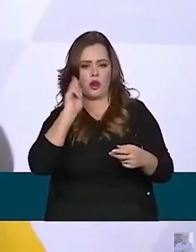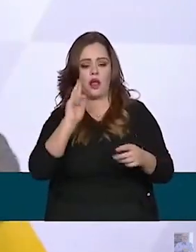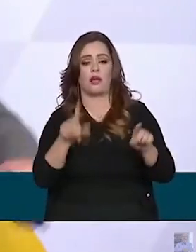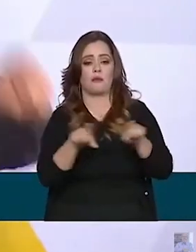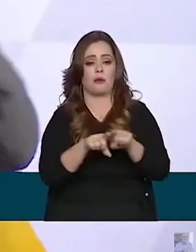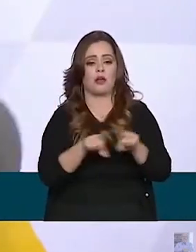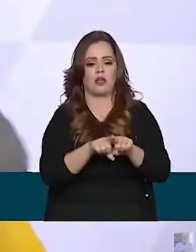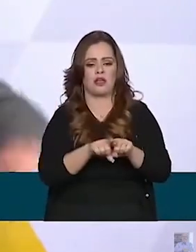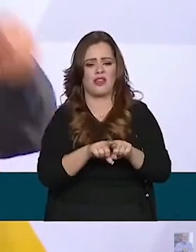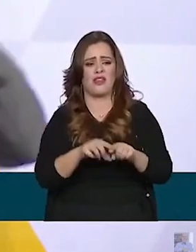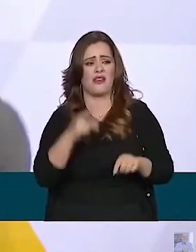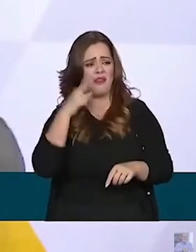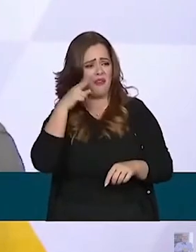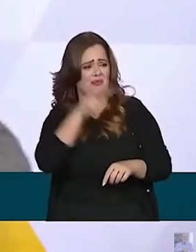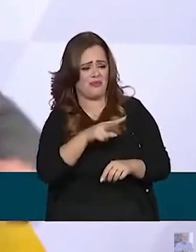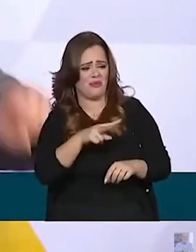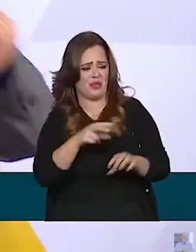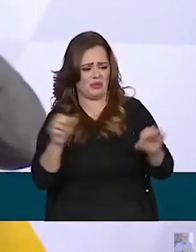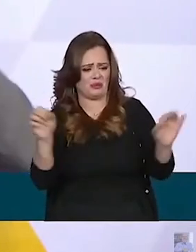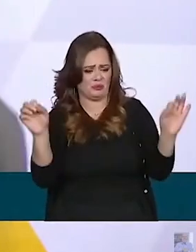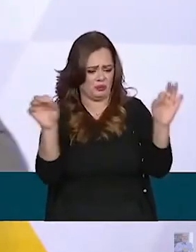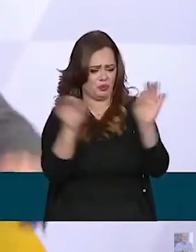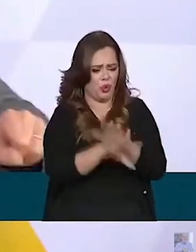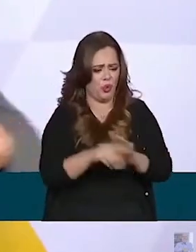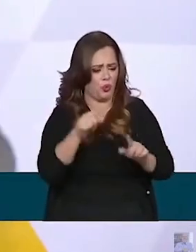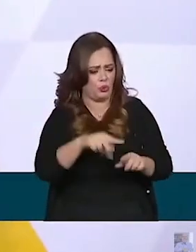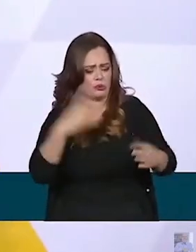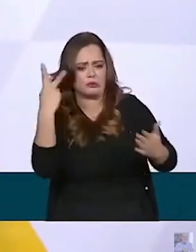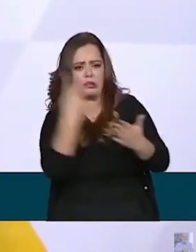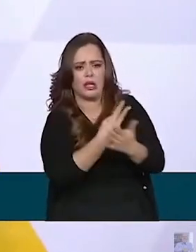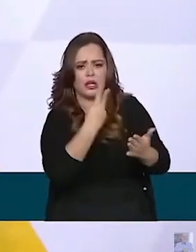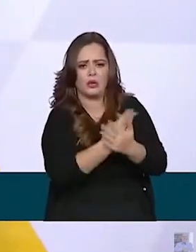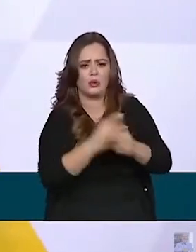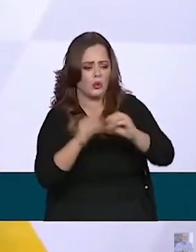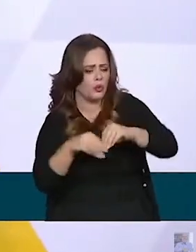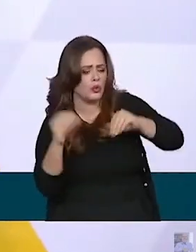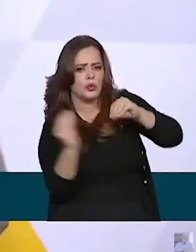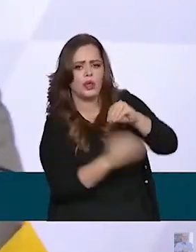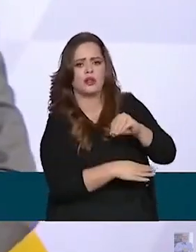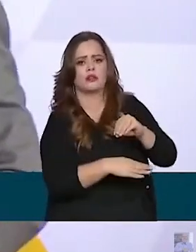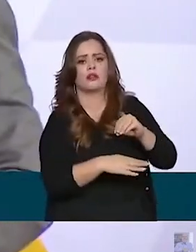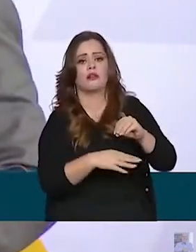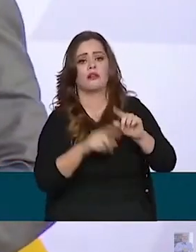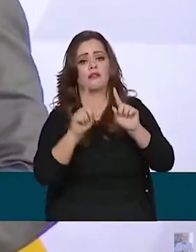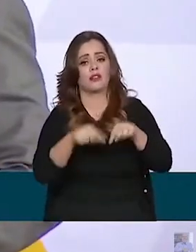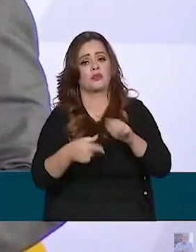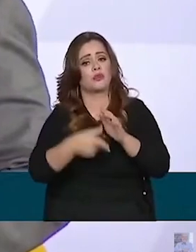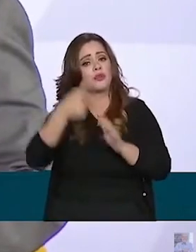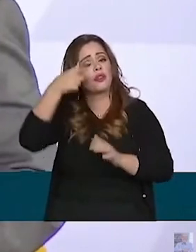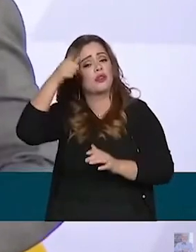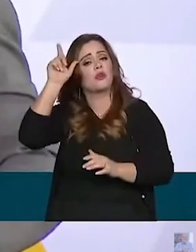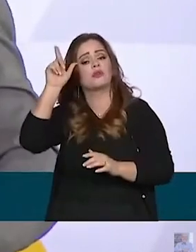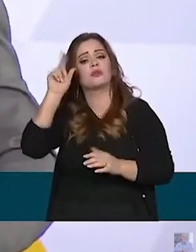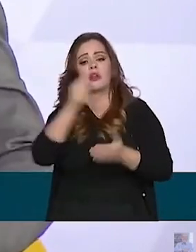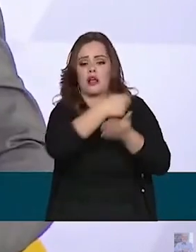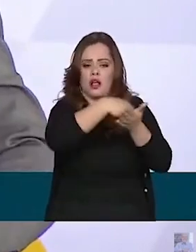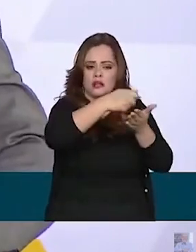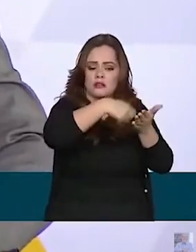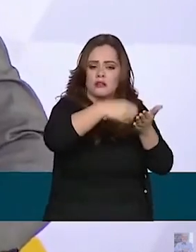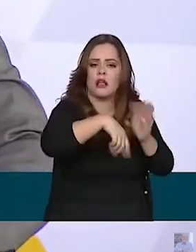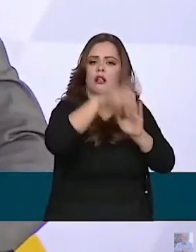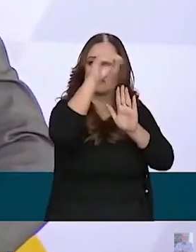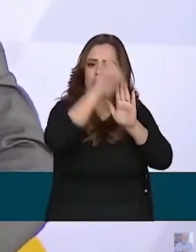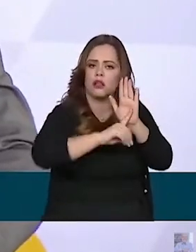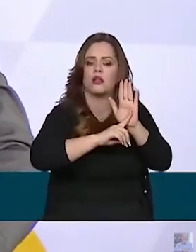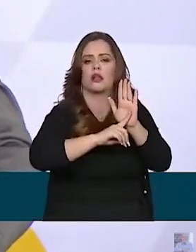ver a desgraceira que está acontecendo com aquele povo abandonado, fez com que ontem nós assinássemos um